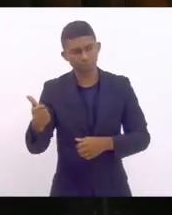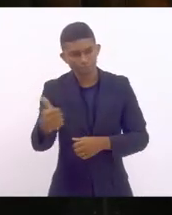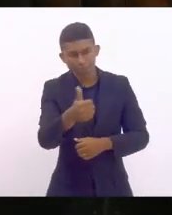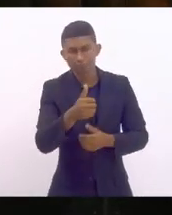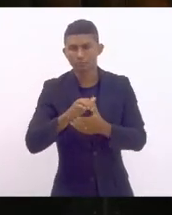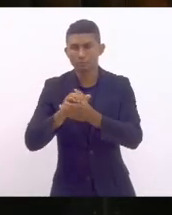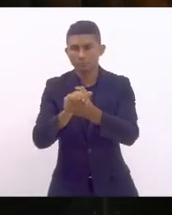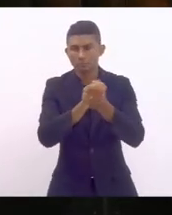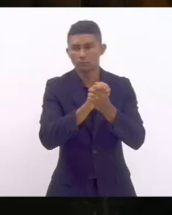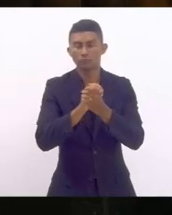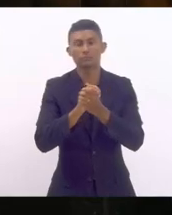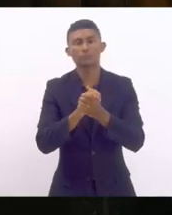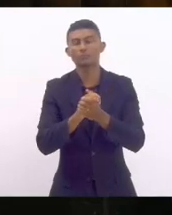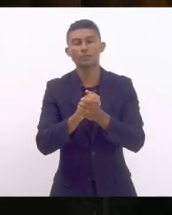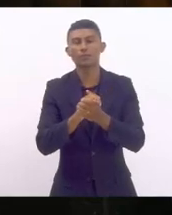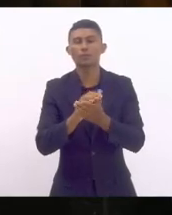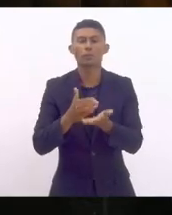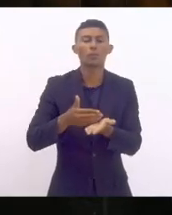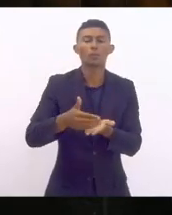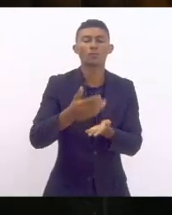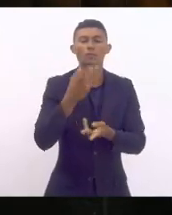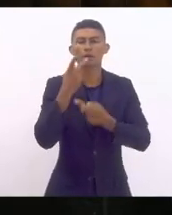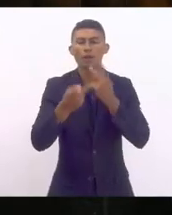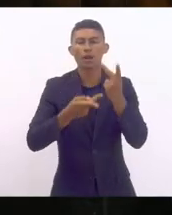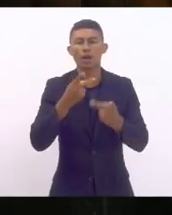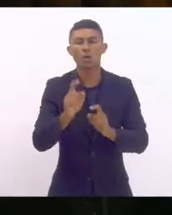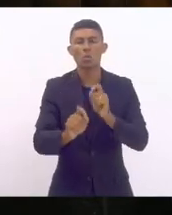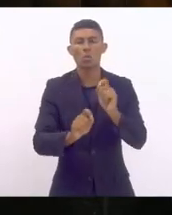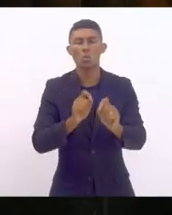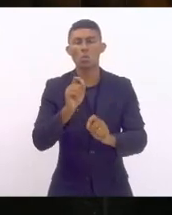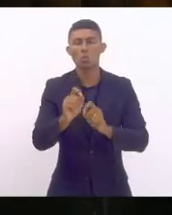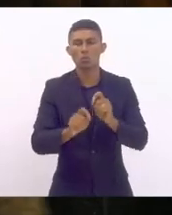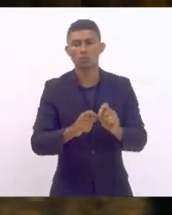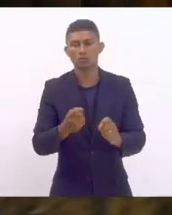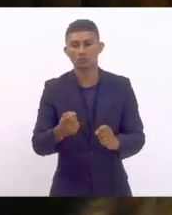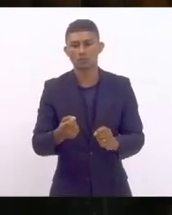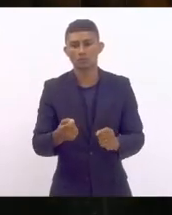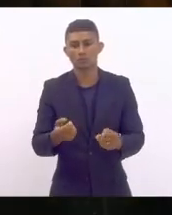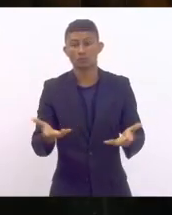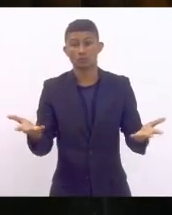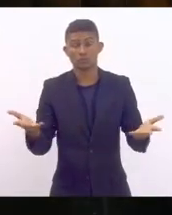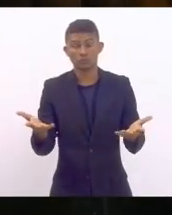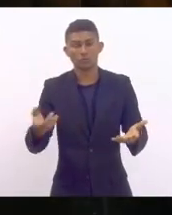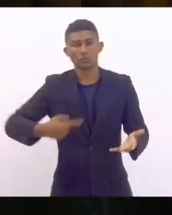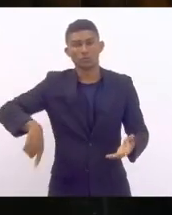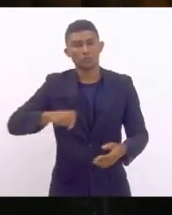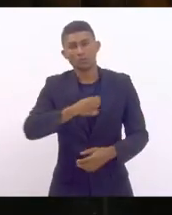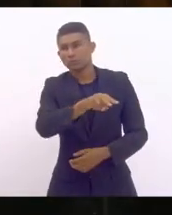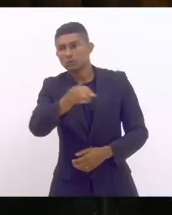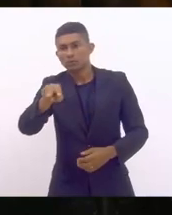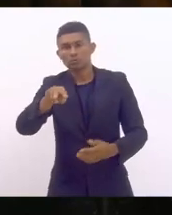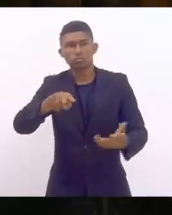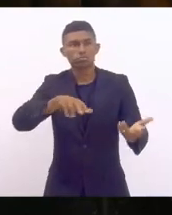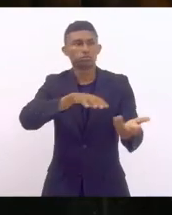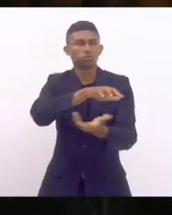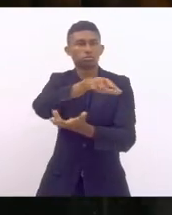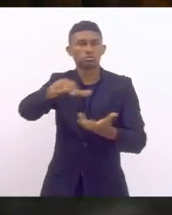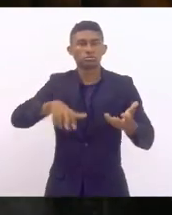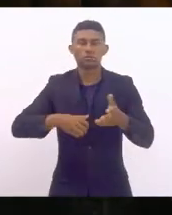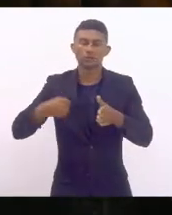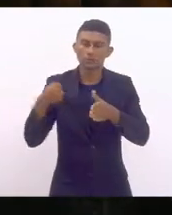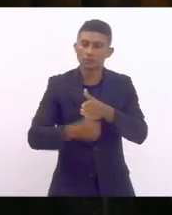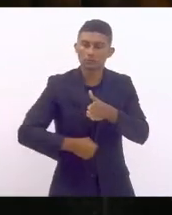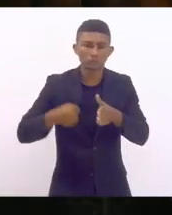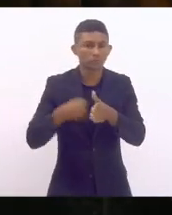Presidente eu vou iniciar minha fala pela Conclusão o cenário é desolador e temos muita luta